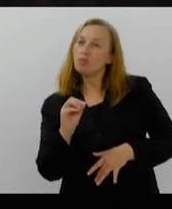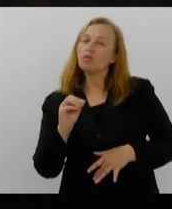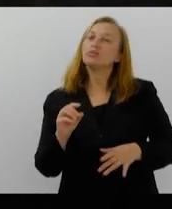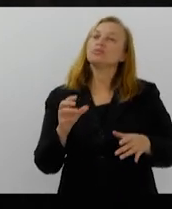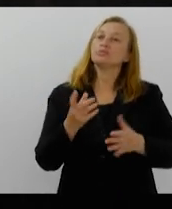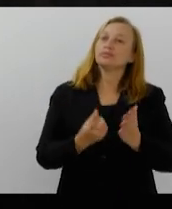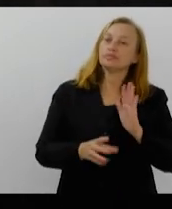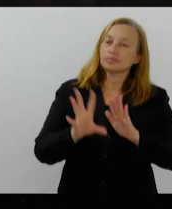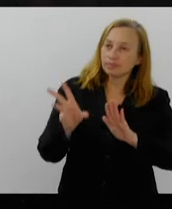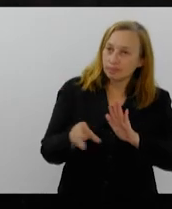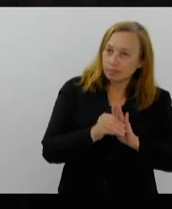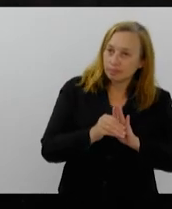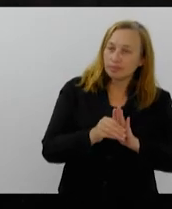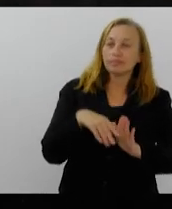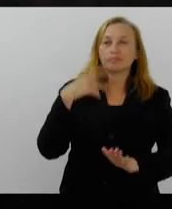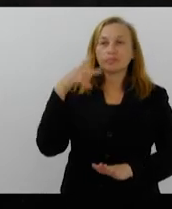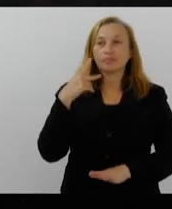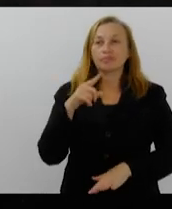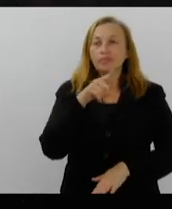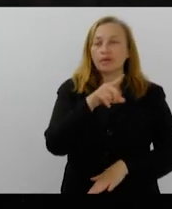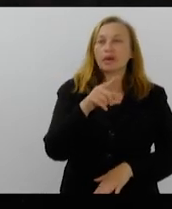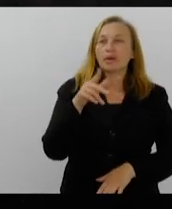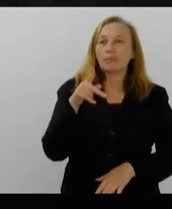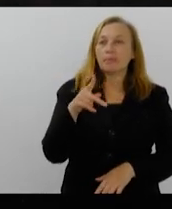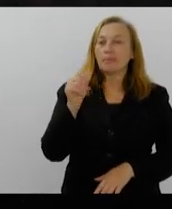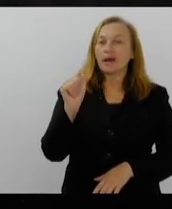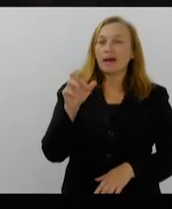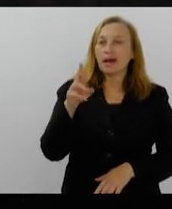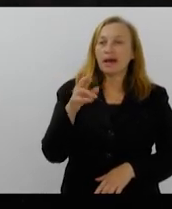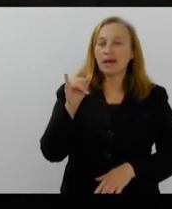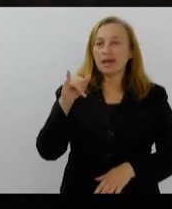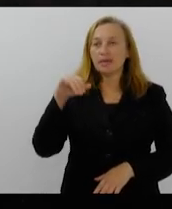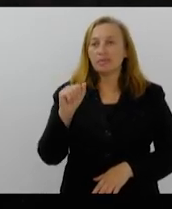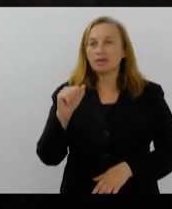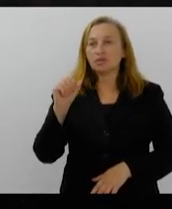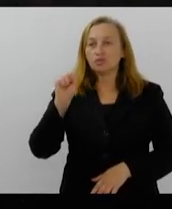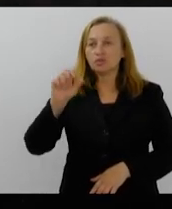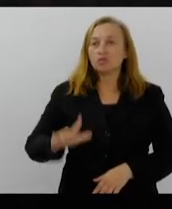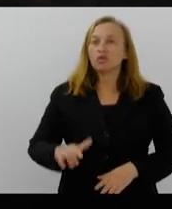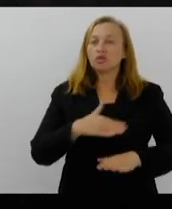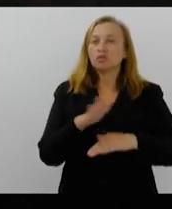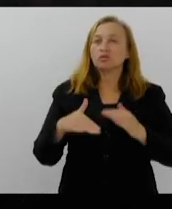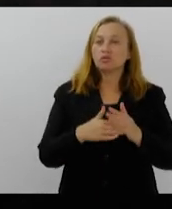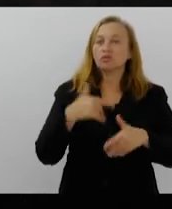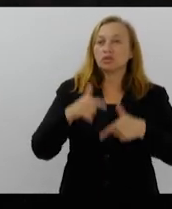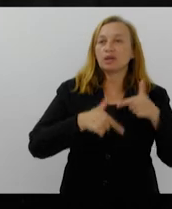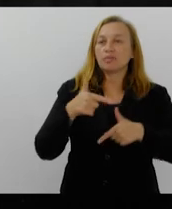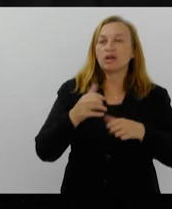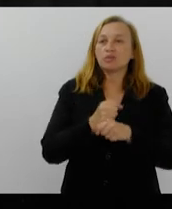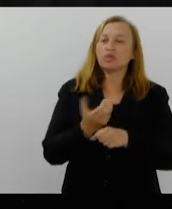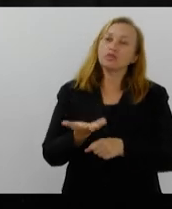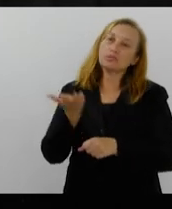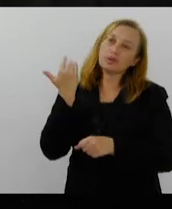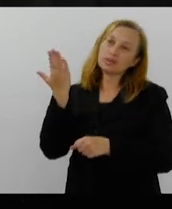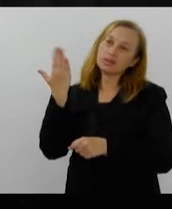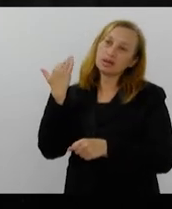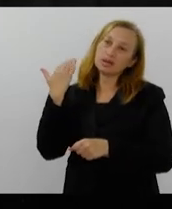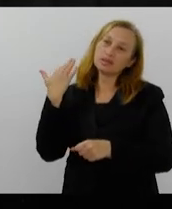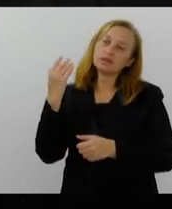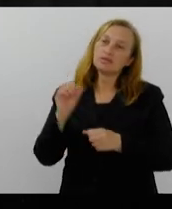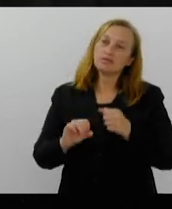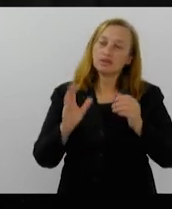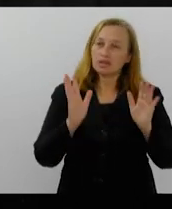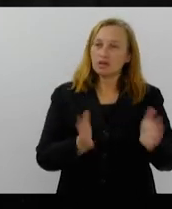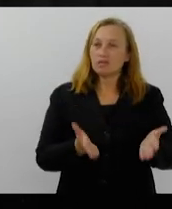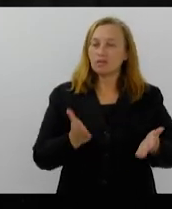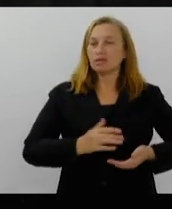para as agentes comunitárias de saúde lá em Paraíba do Sul. Enfim, todo um trabalho que nós fizemos no ano passado começa a ser executado agora.